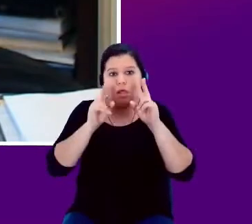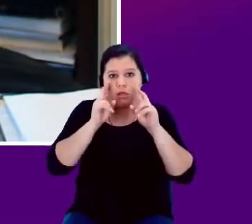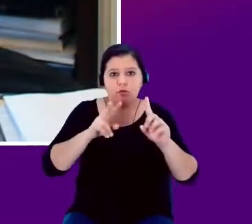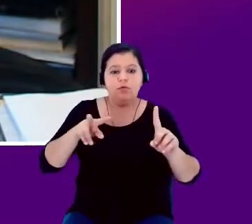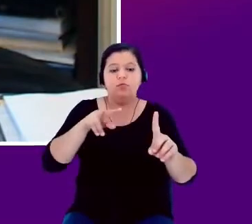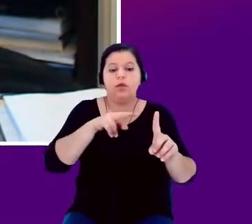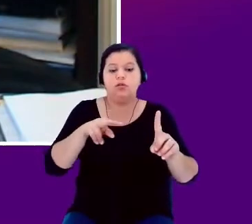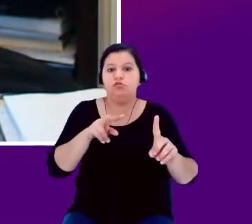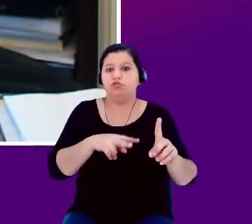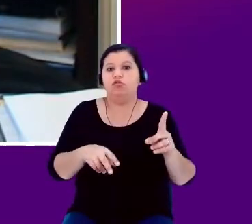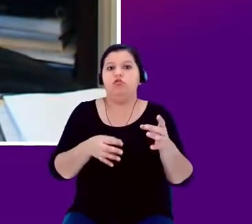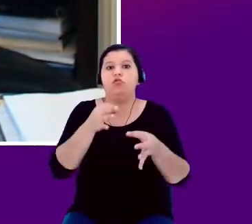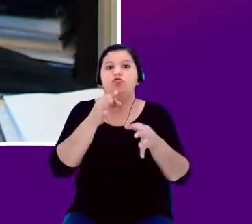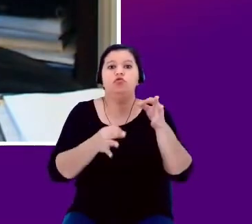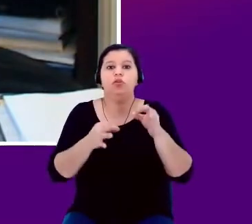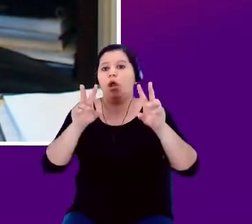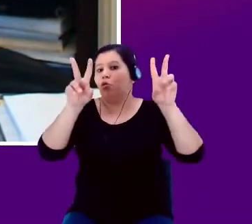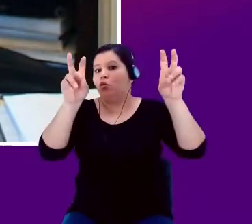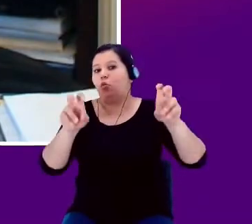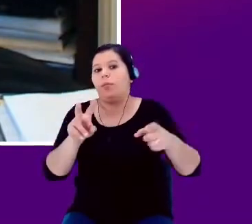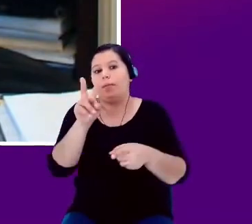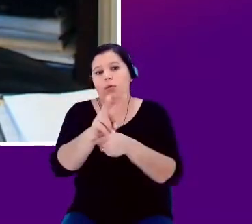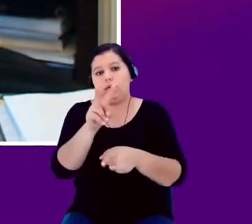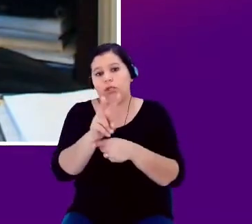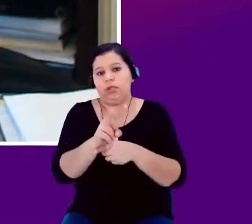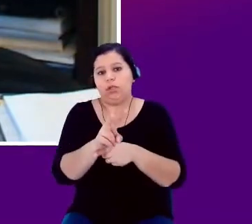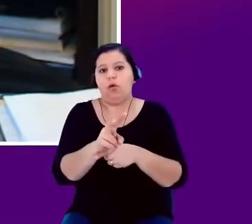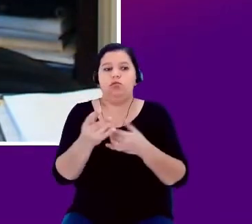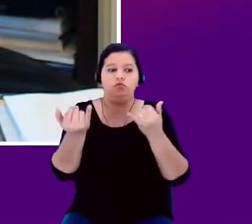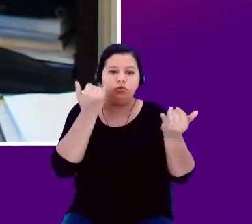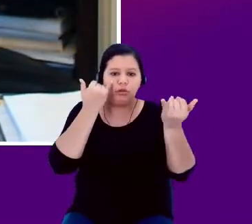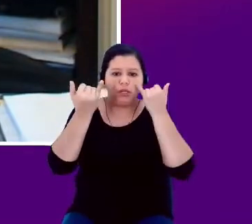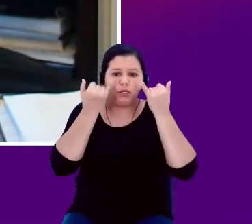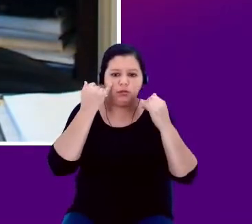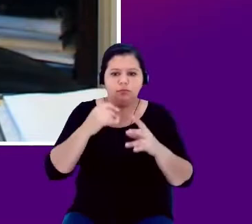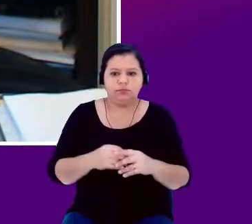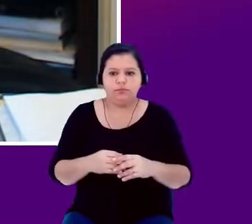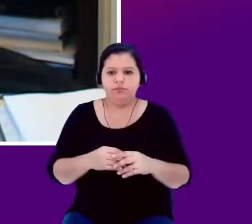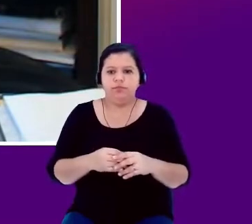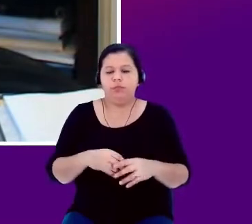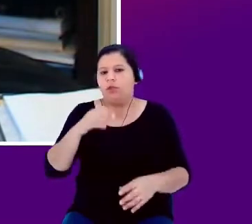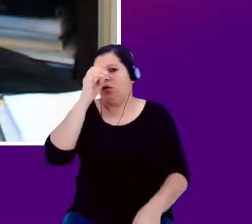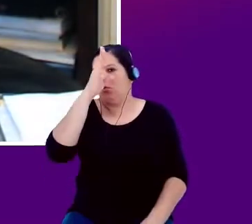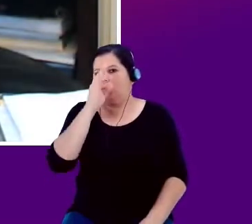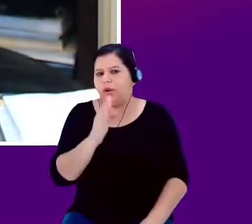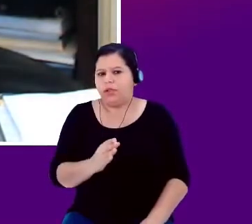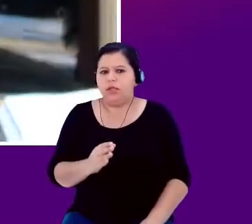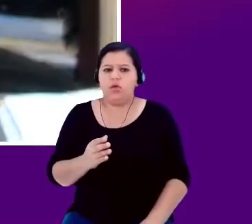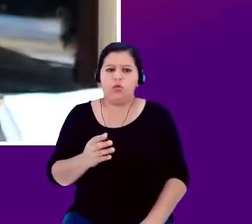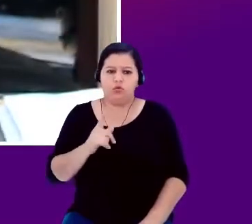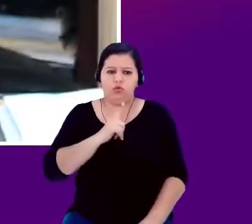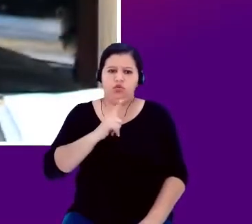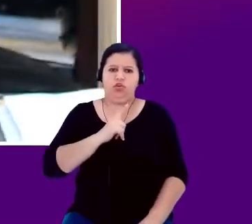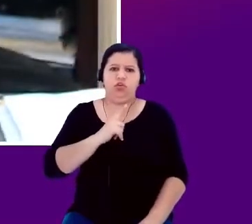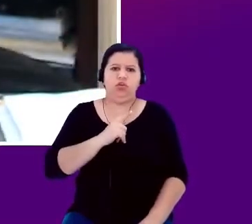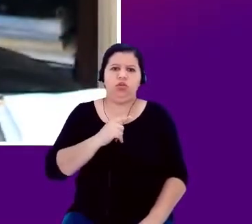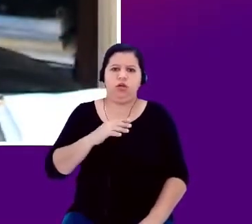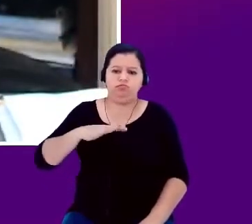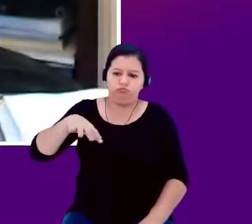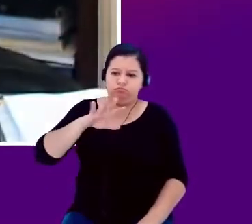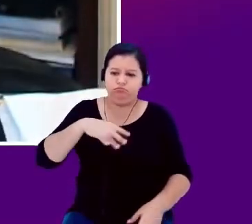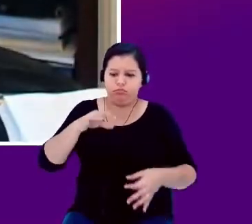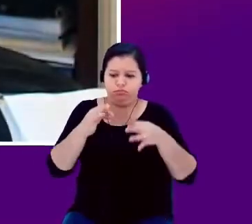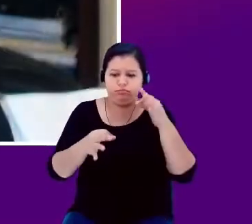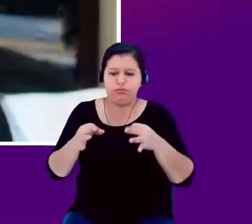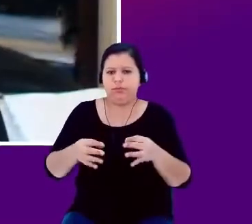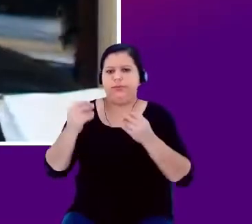que é a proteção de dados, né? Todos sabem que nós tínhamos no Brasil uma jurisprudência quase consolidada há décadas